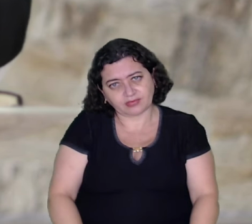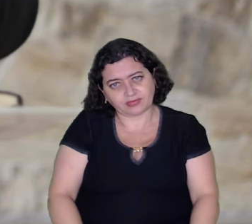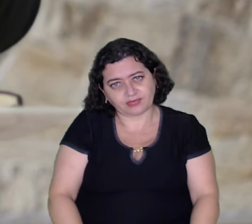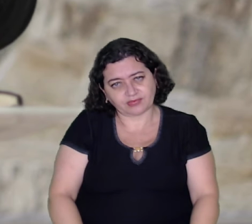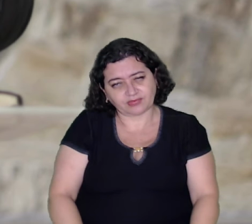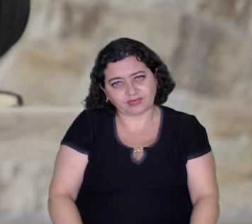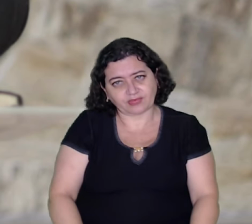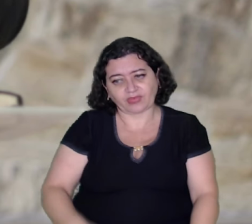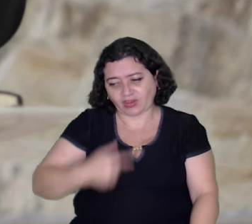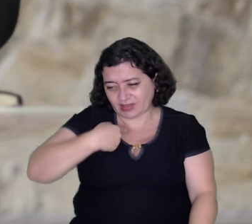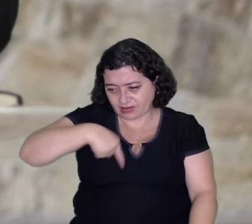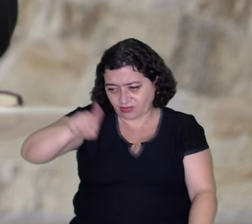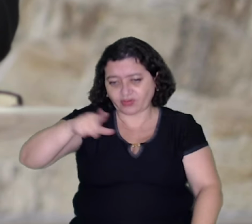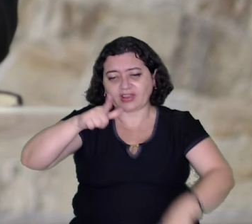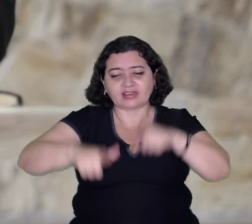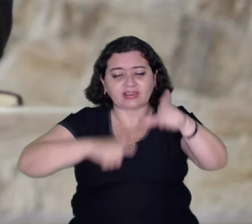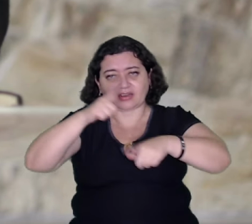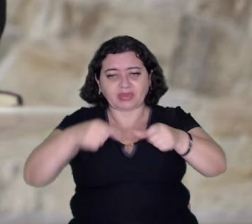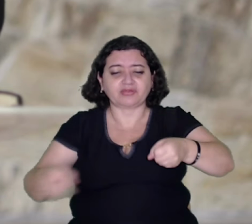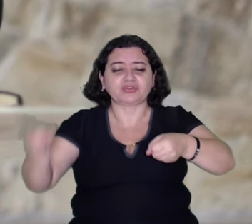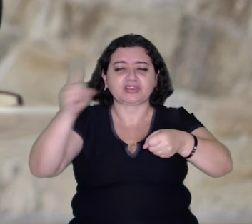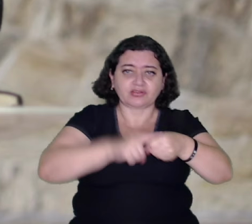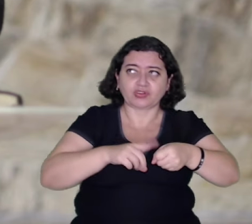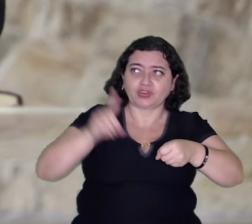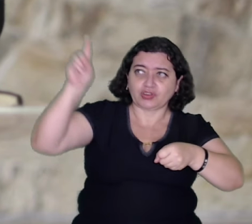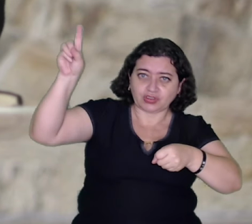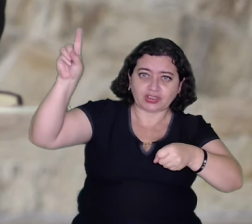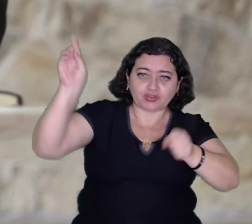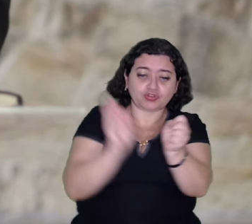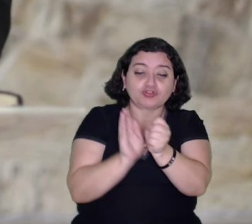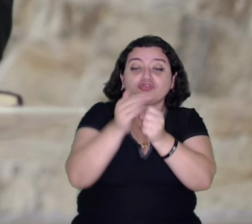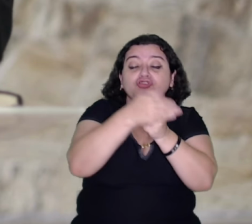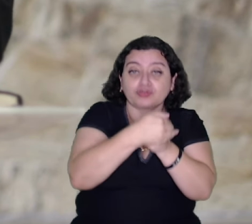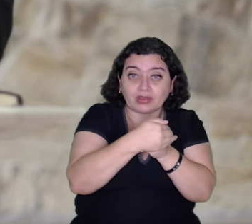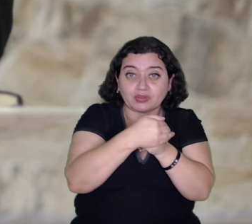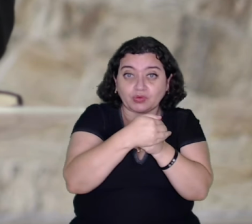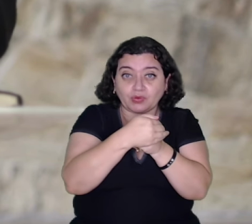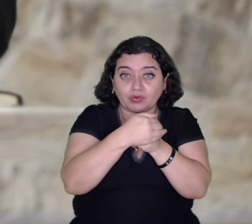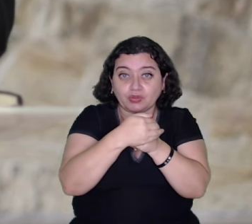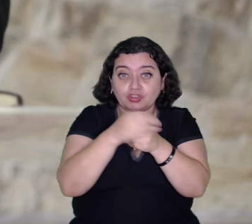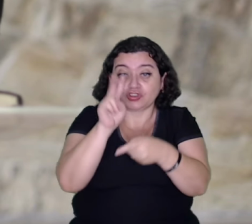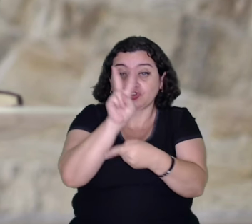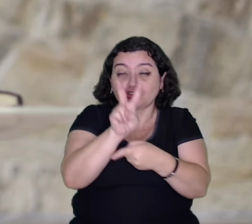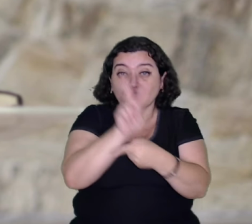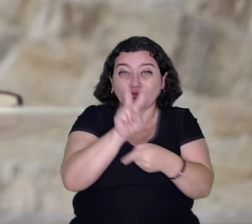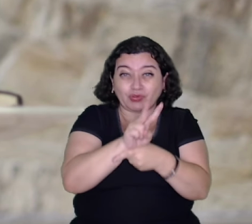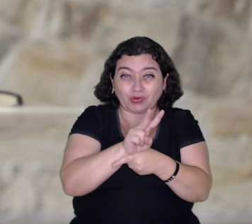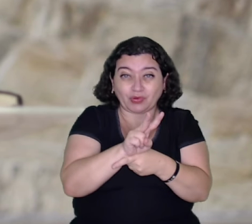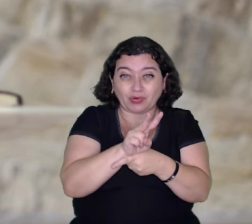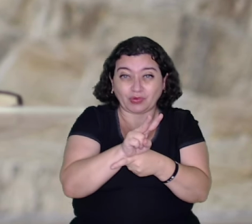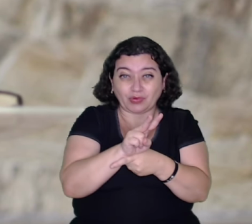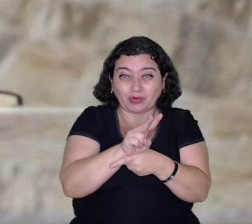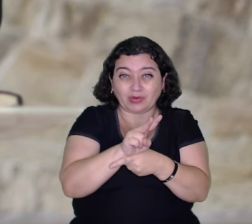Quando você saiu para o trabalho, quando você voltou, Deus te guardou, te protegeu. Às vezes passou por uma situação difícil, às